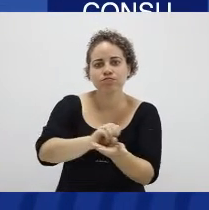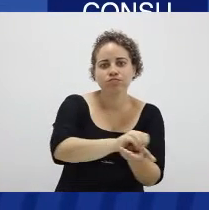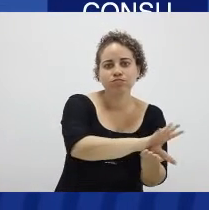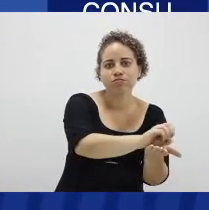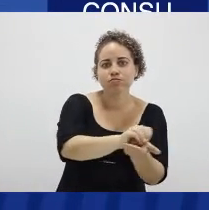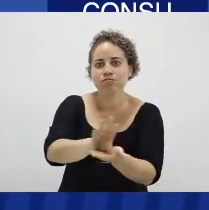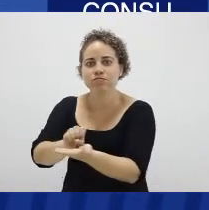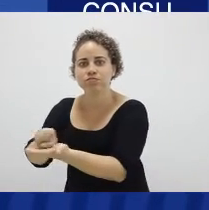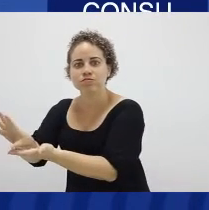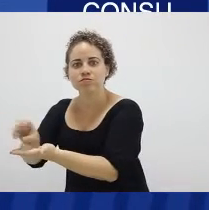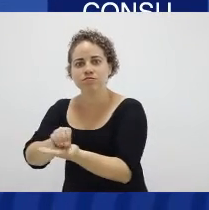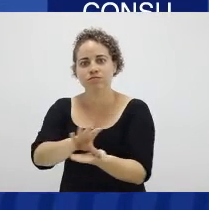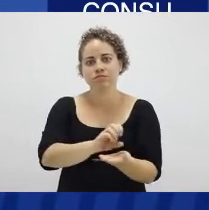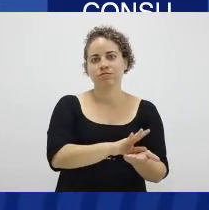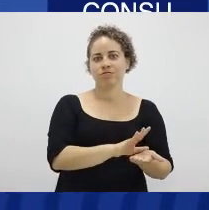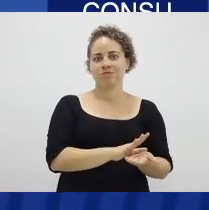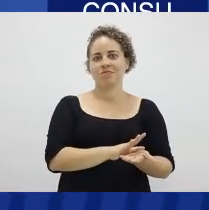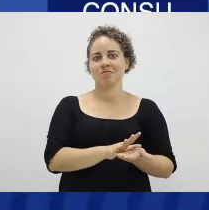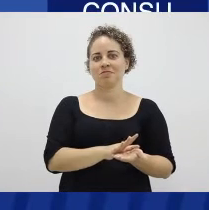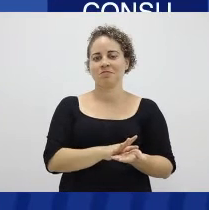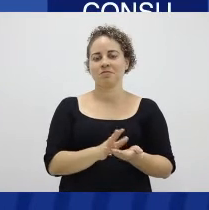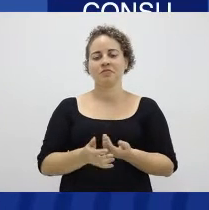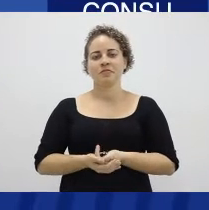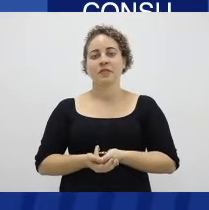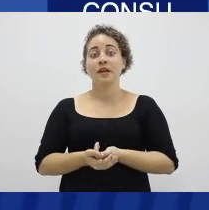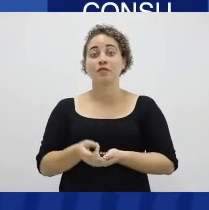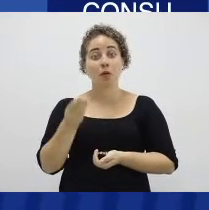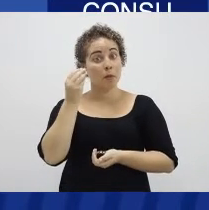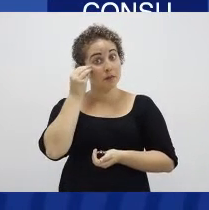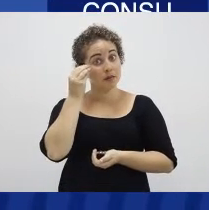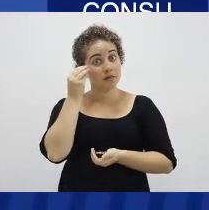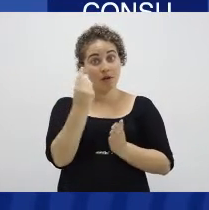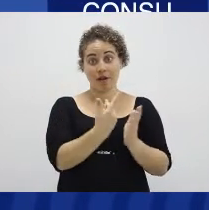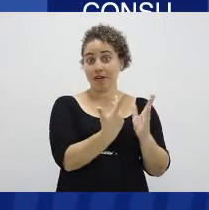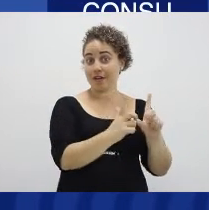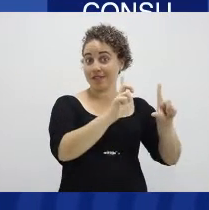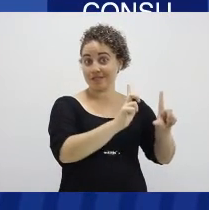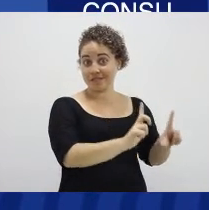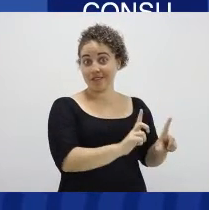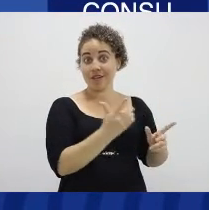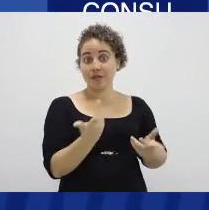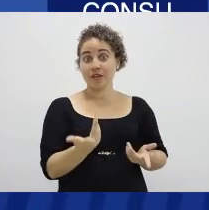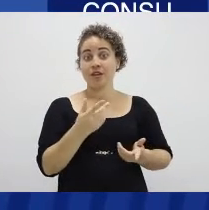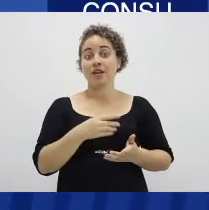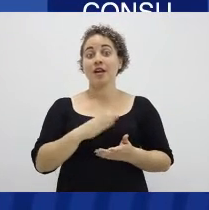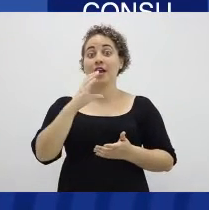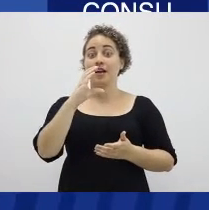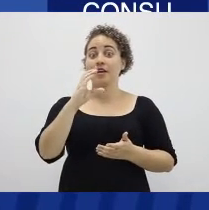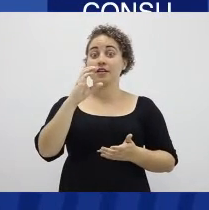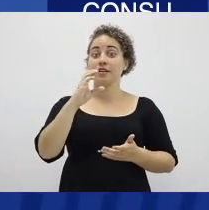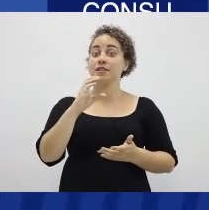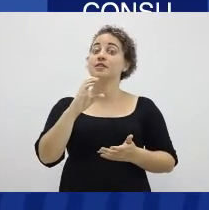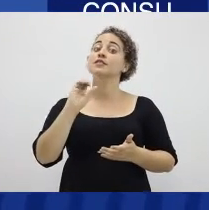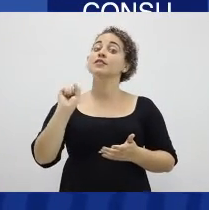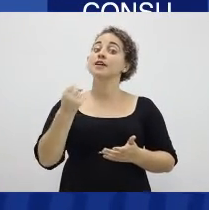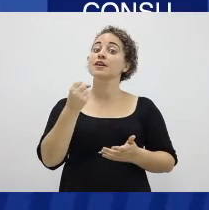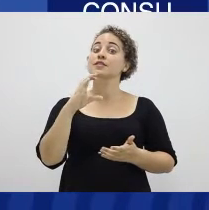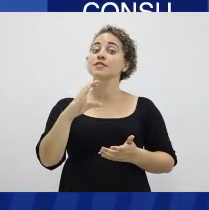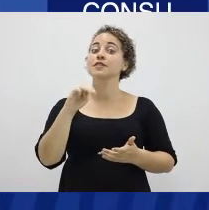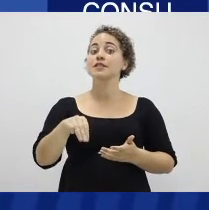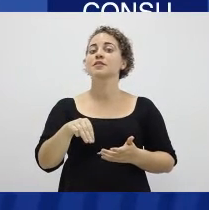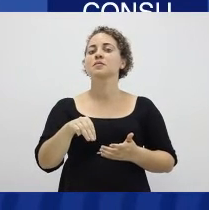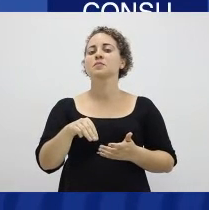distribuição. A gente pode ver nessa figura que o SCM, ou gerenciamento, gestão dos